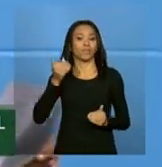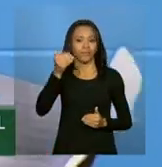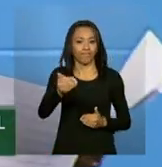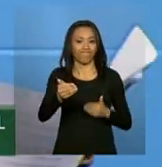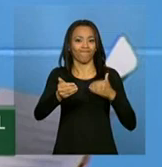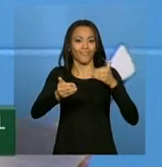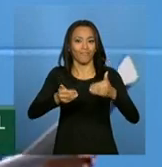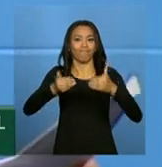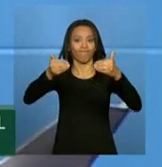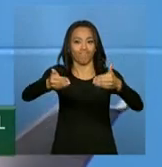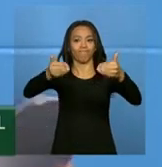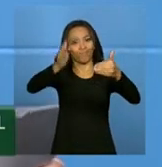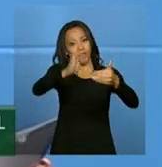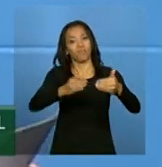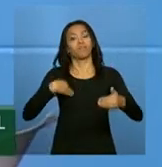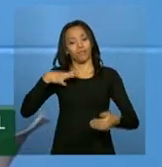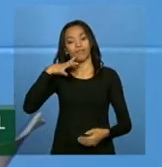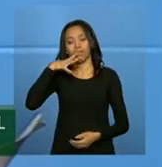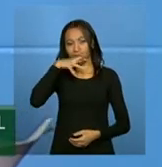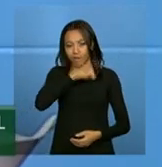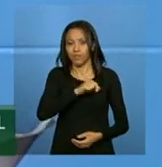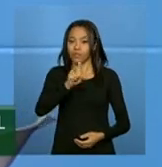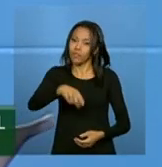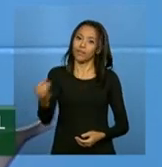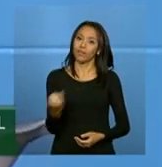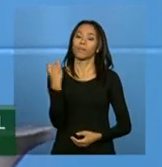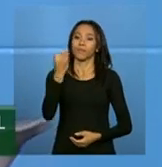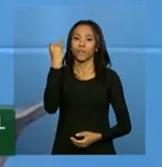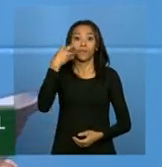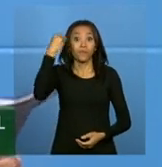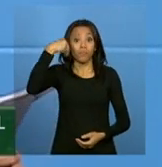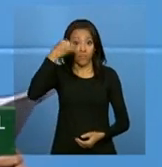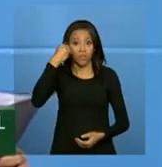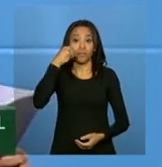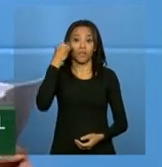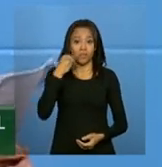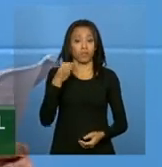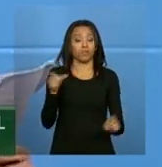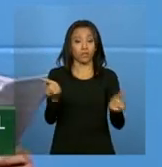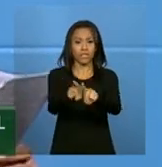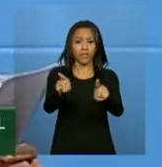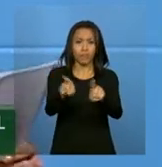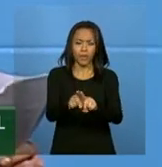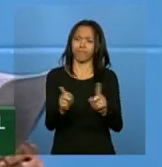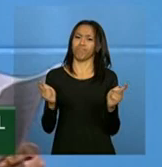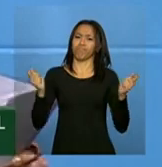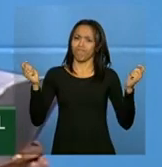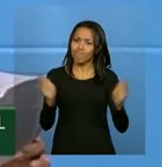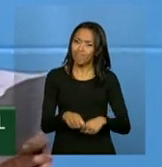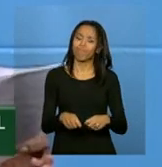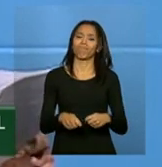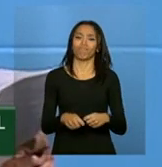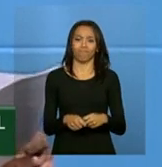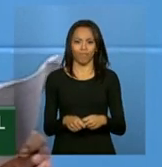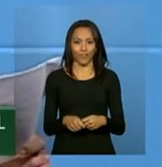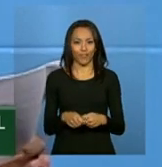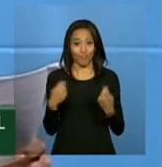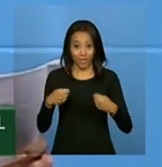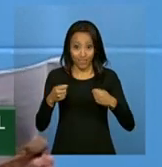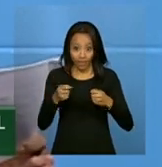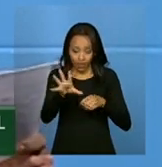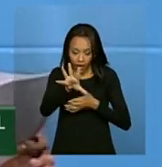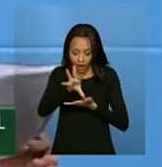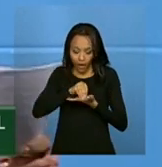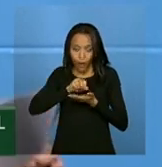no Brasil. E eu acho que essa é uma questão importante, uma experiência que também pode e deve ser